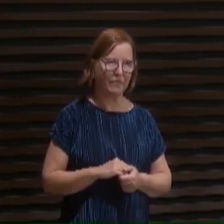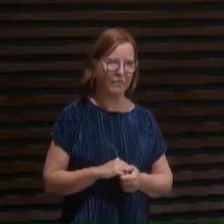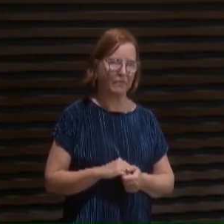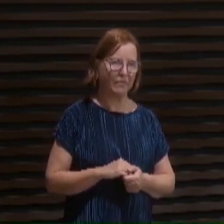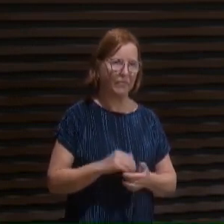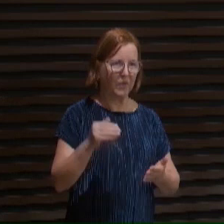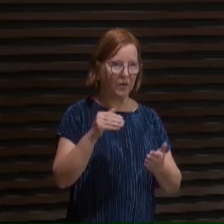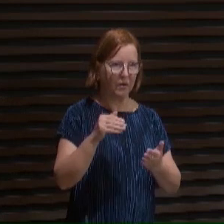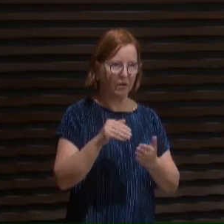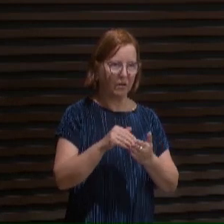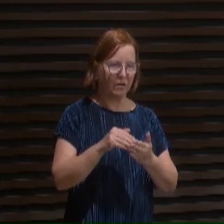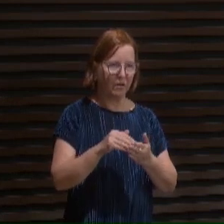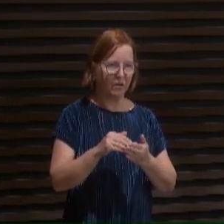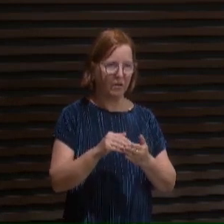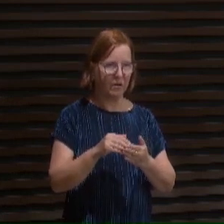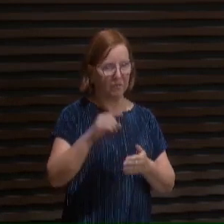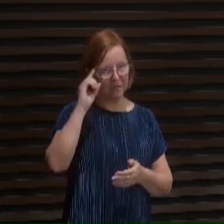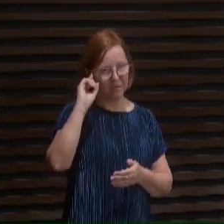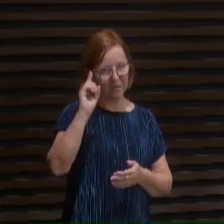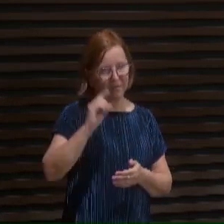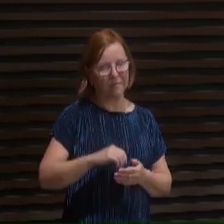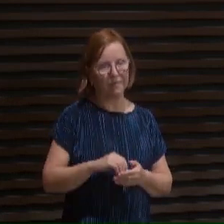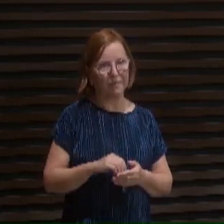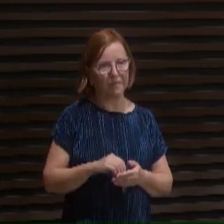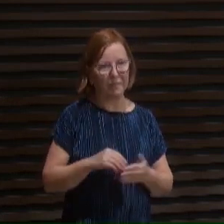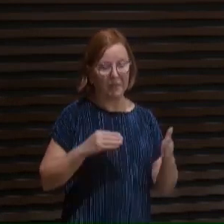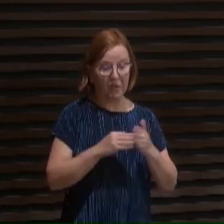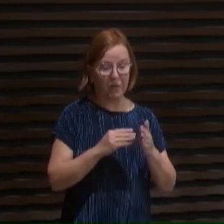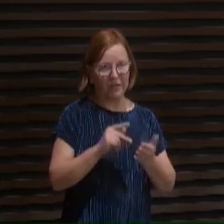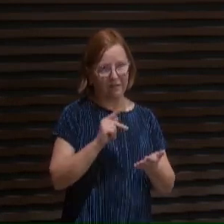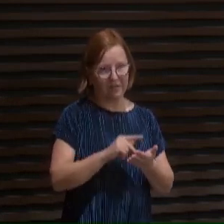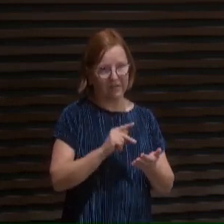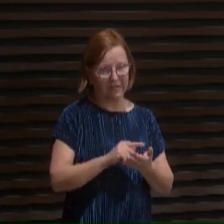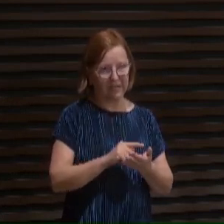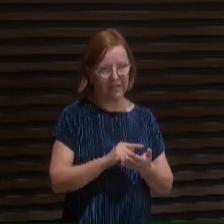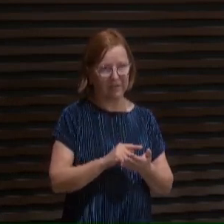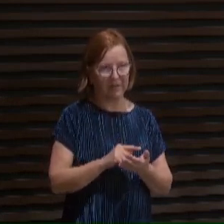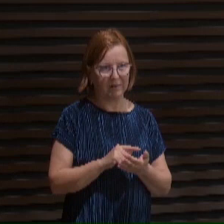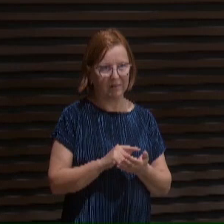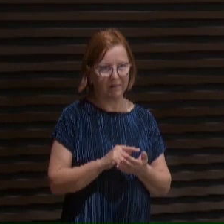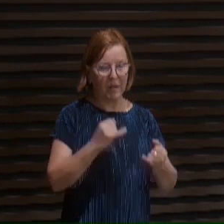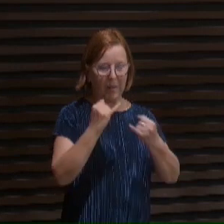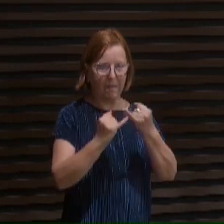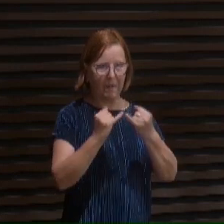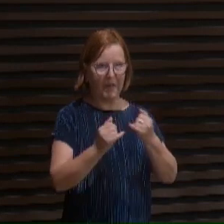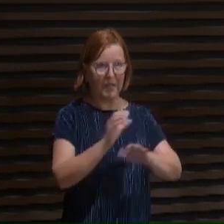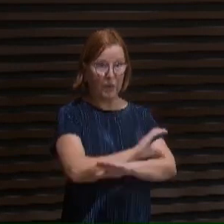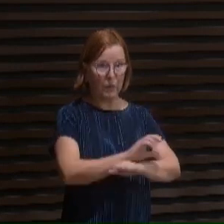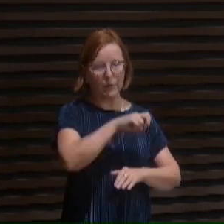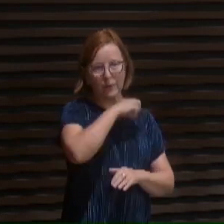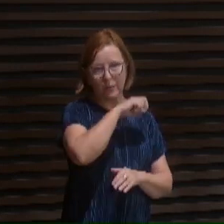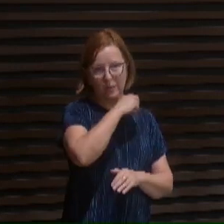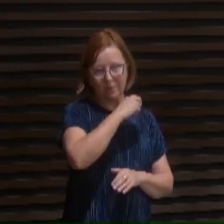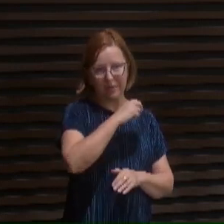Nos últimos dias, a resistência à verdade decorre muito da semelhança da cultura da serpente com